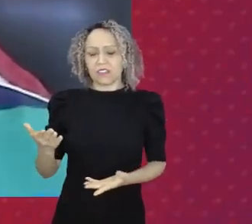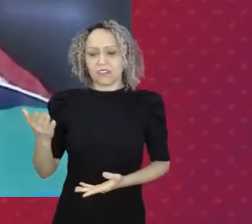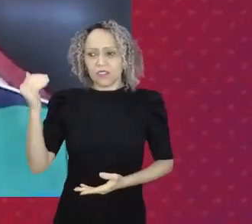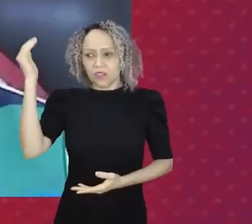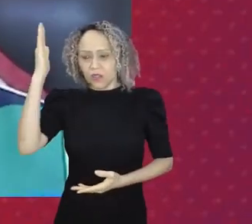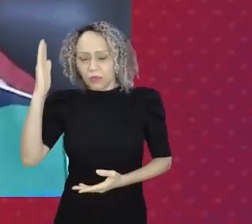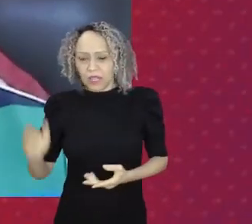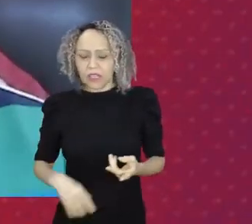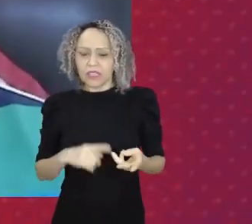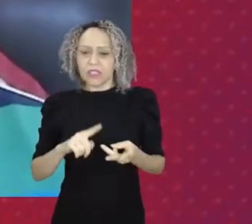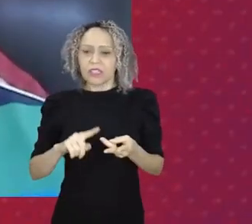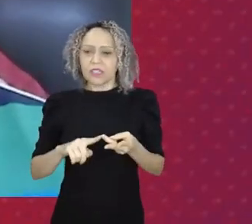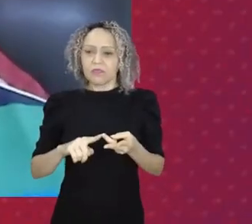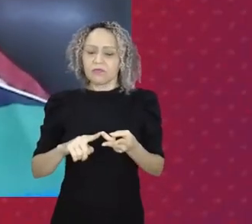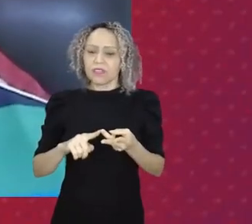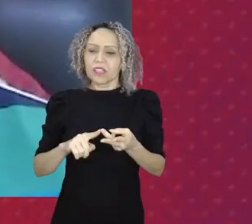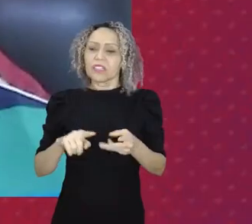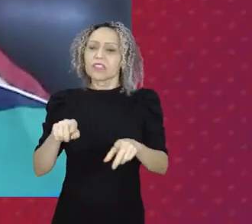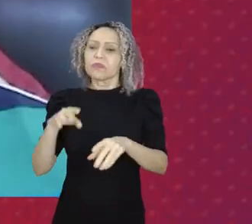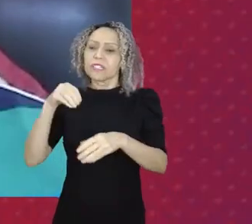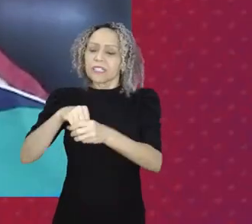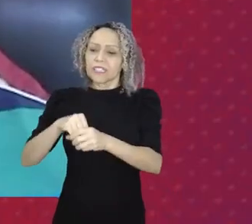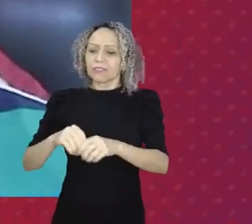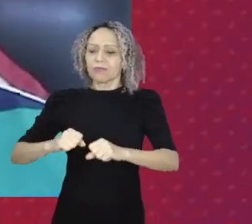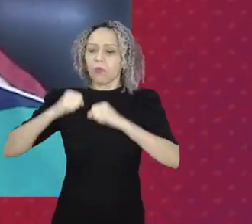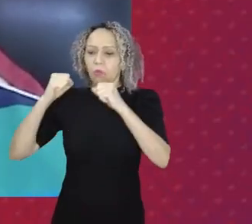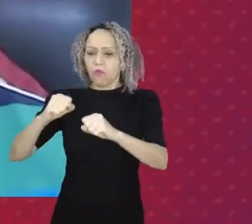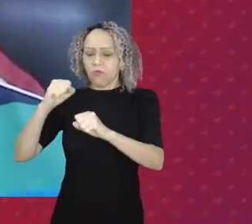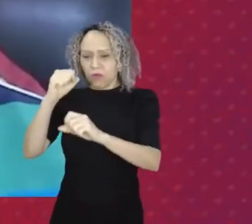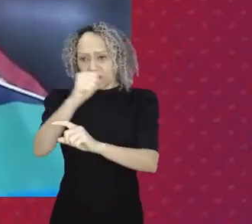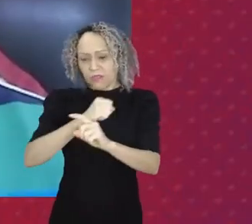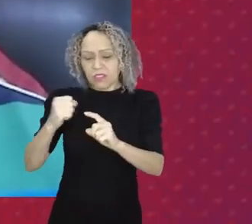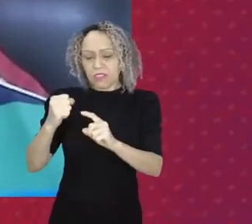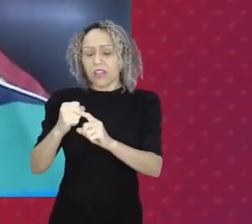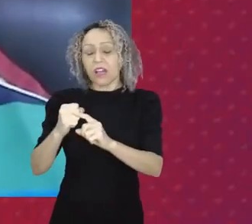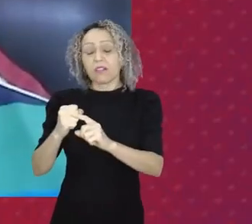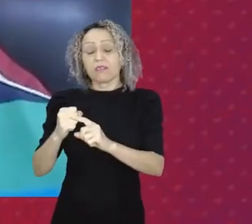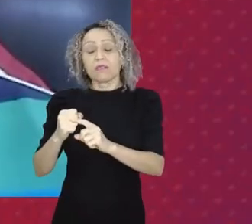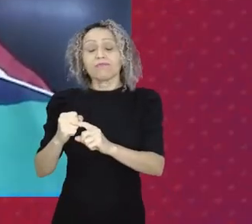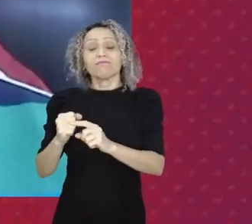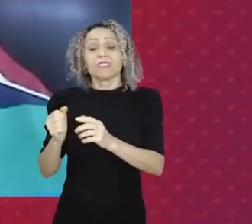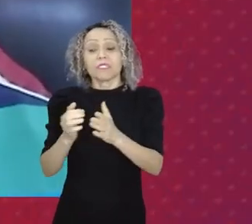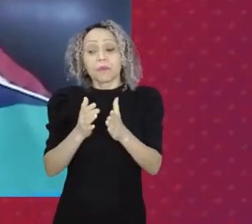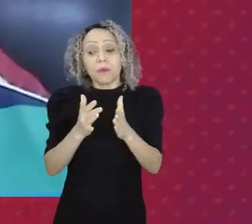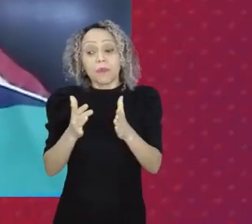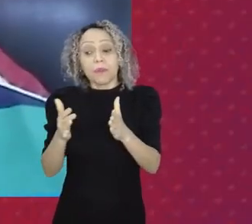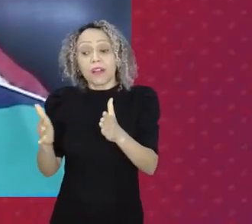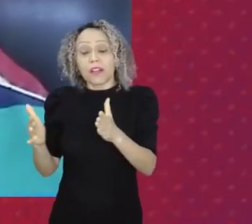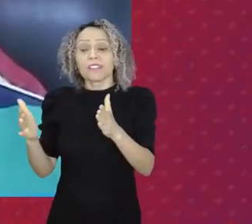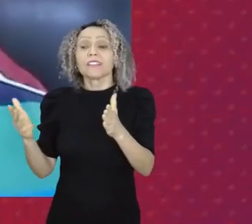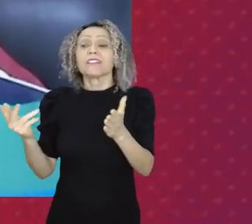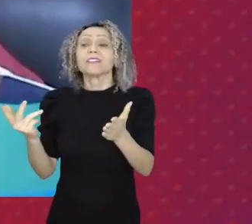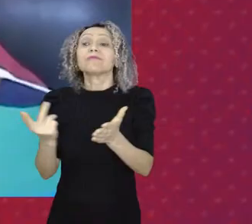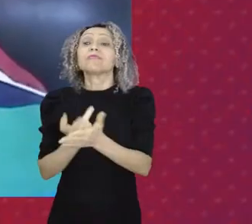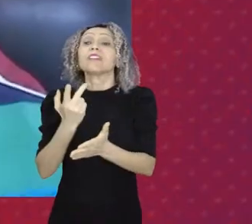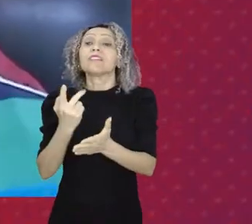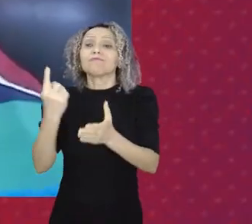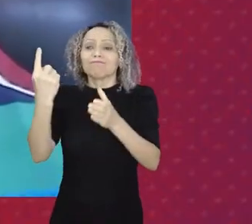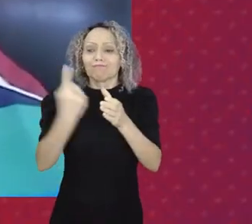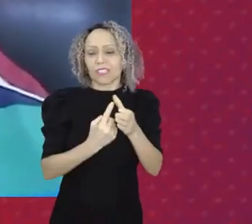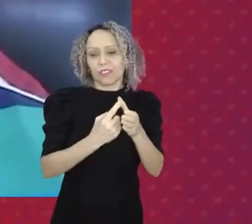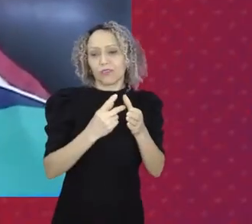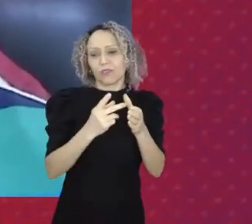nos movimentos sociais, até chegar no partido político. E essa caminhada, eu vou fazer